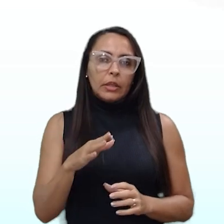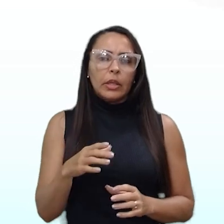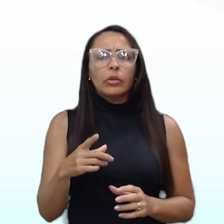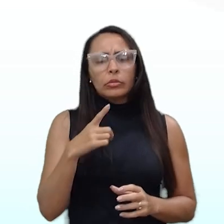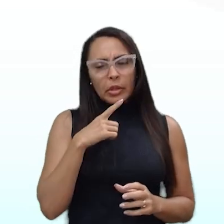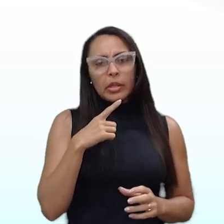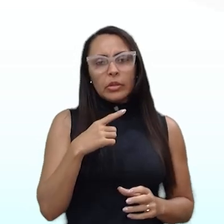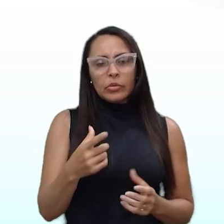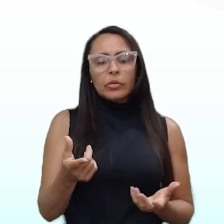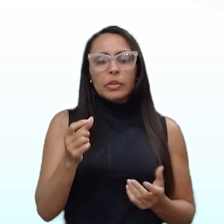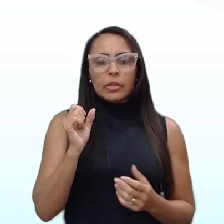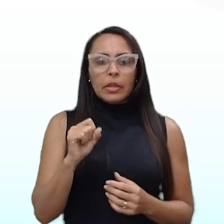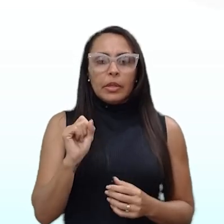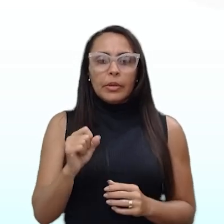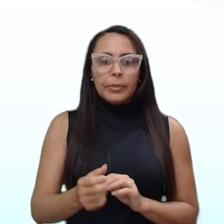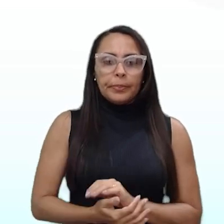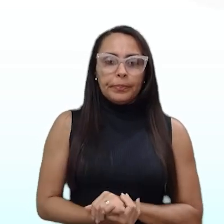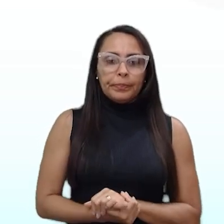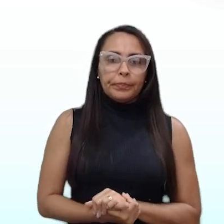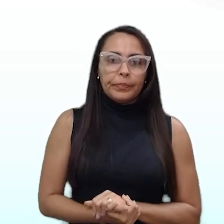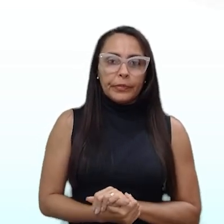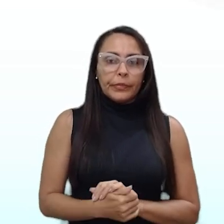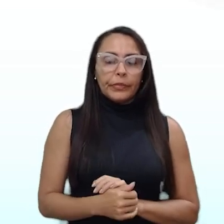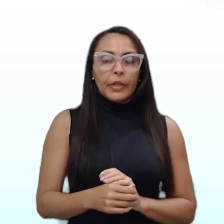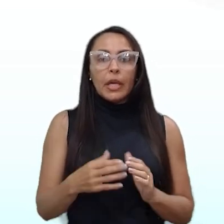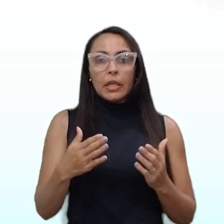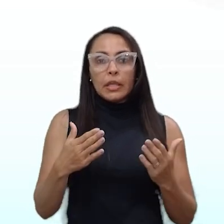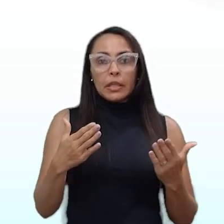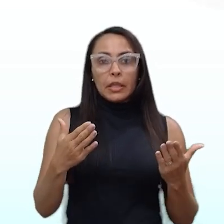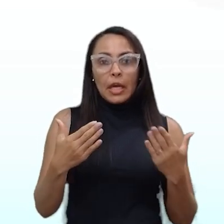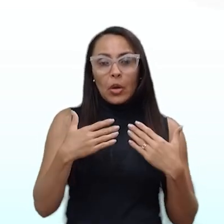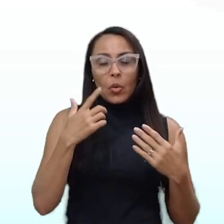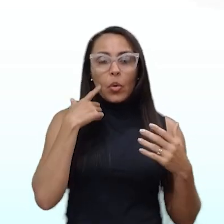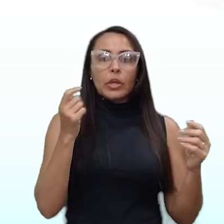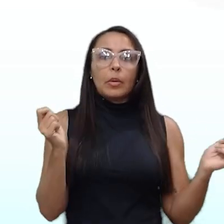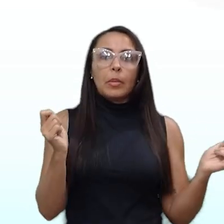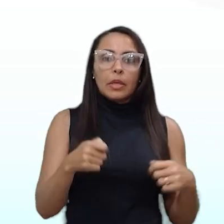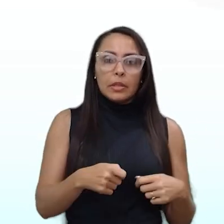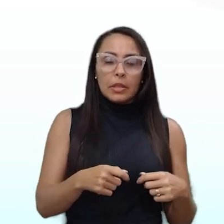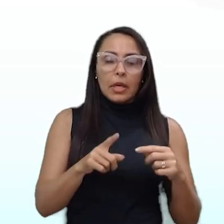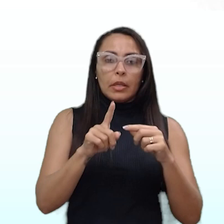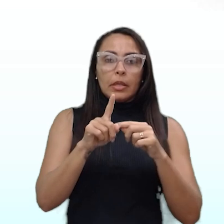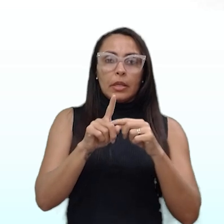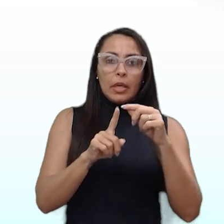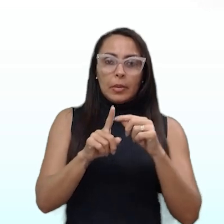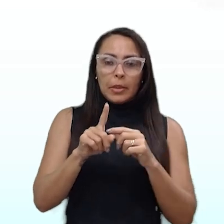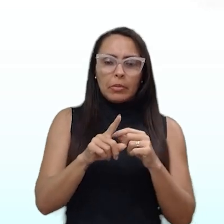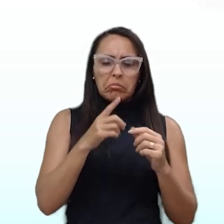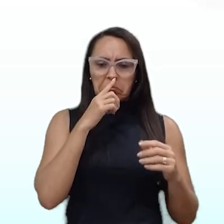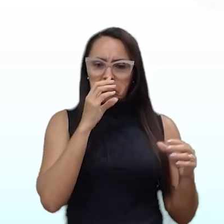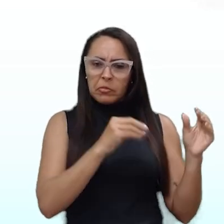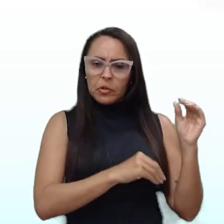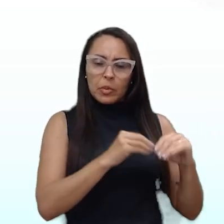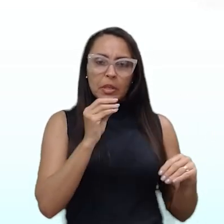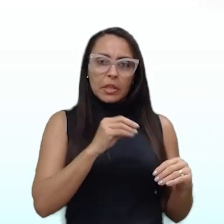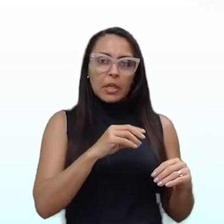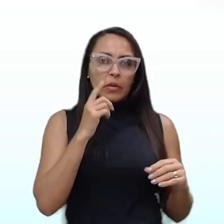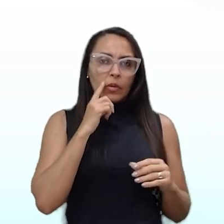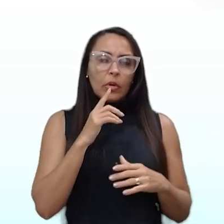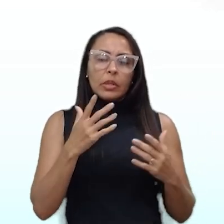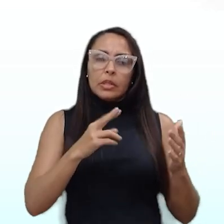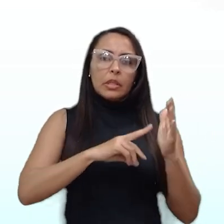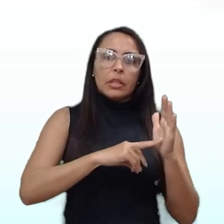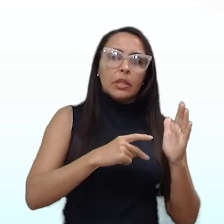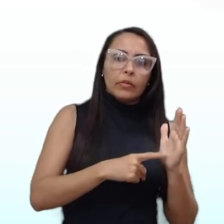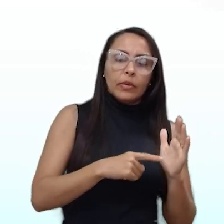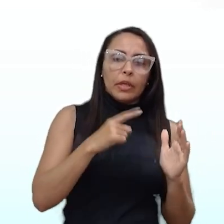tenho um recipiente de calor, de capacidade térmica desprezível, isso quer dizer que o calor